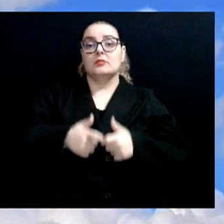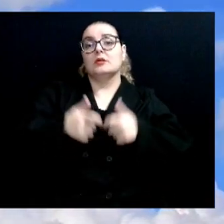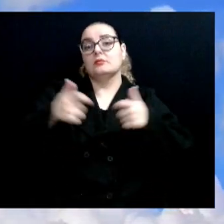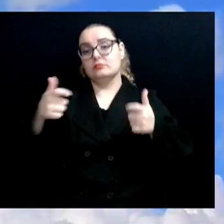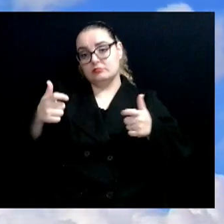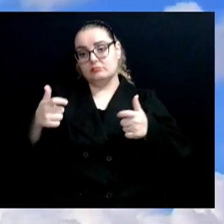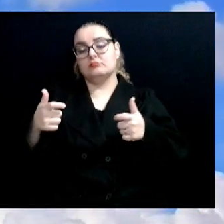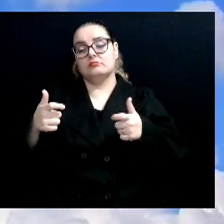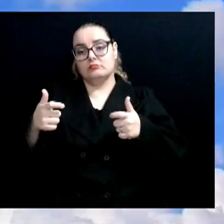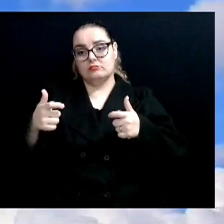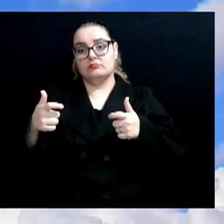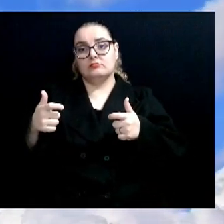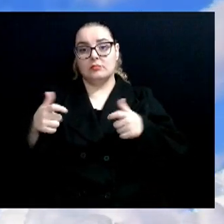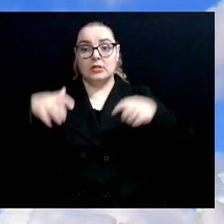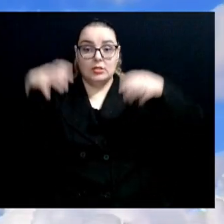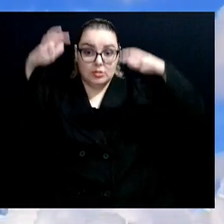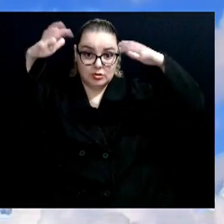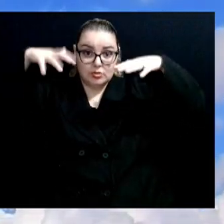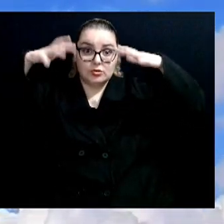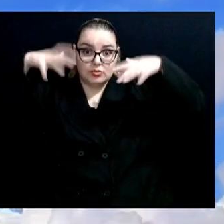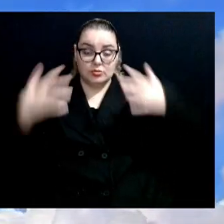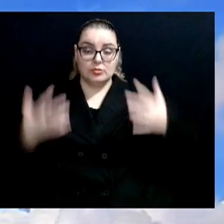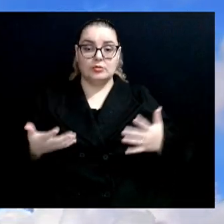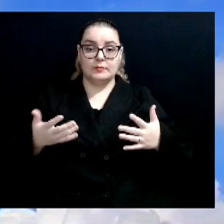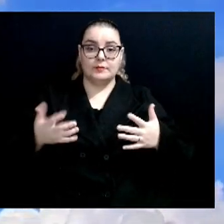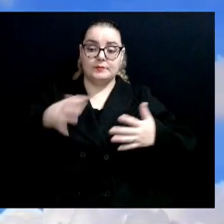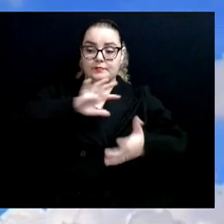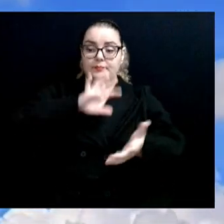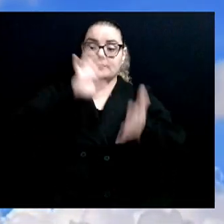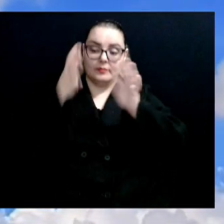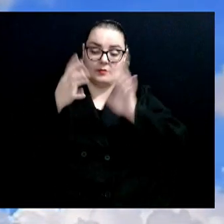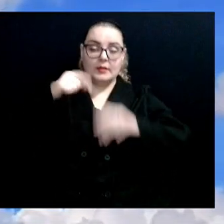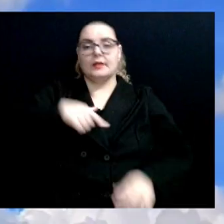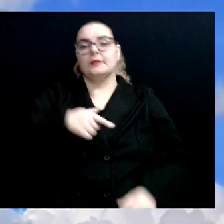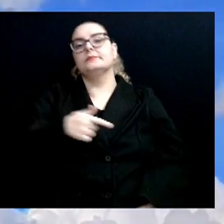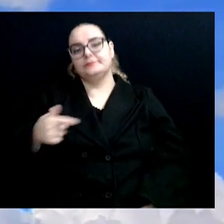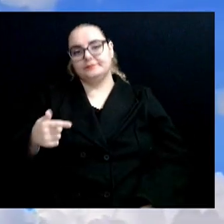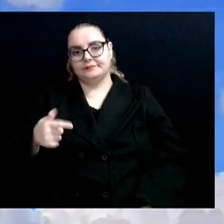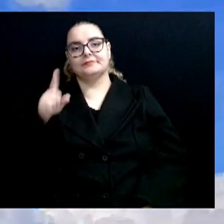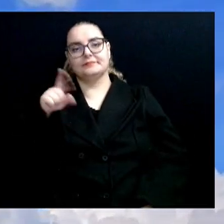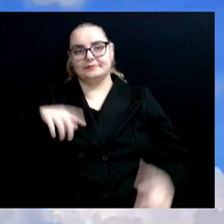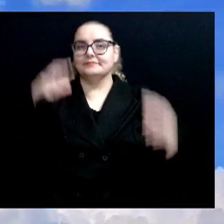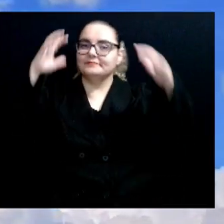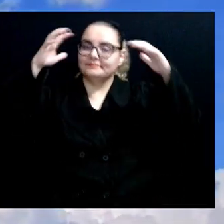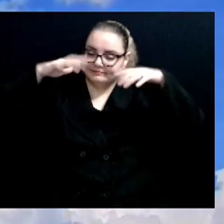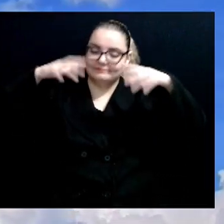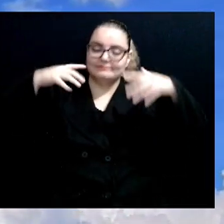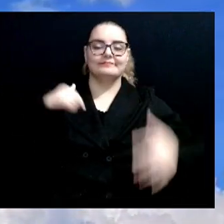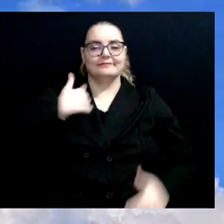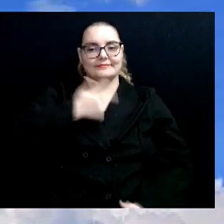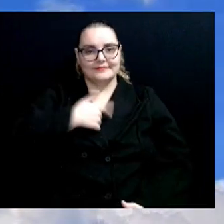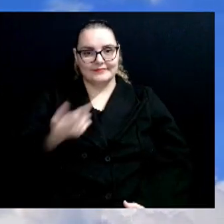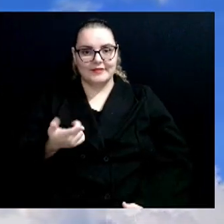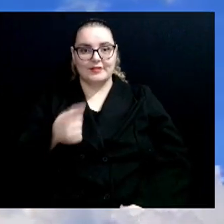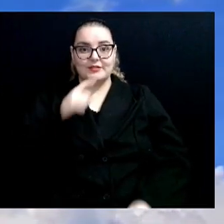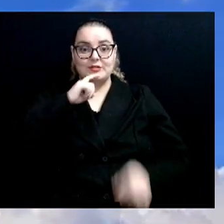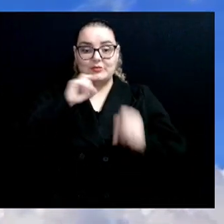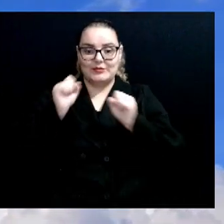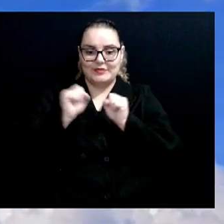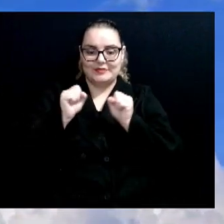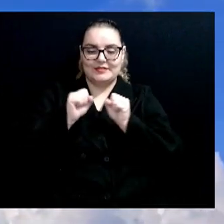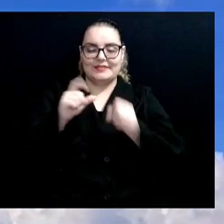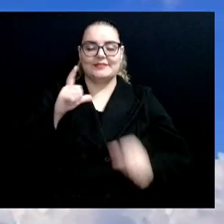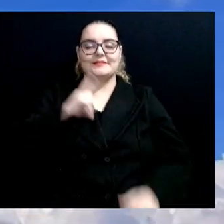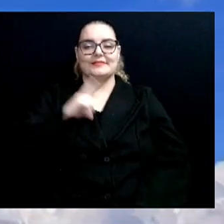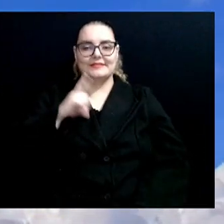de chuva e a previsão aí desta semana é chuva mesmo, né? Estamos no inverno e temos aí uma